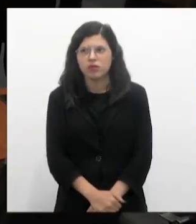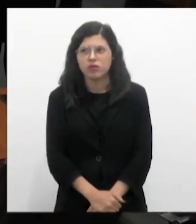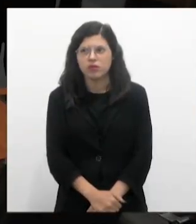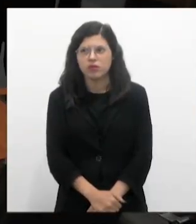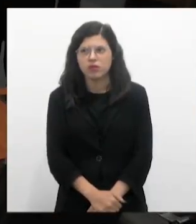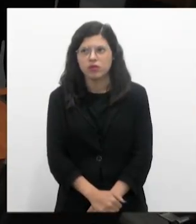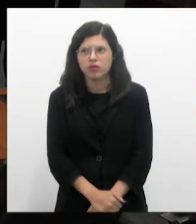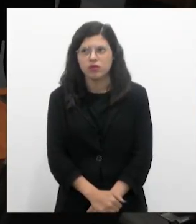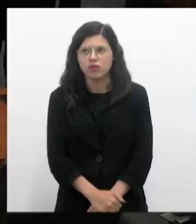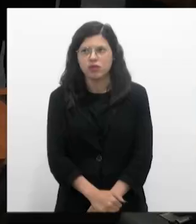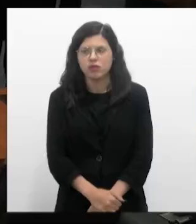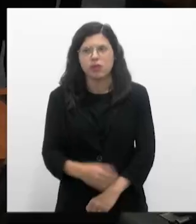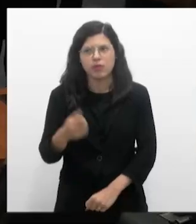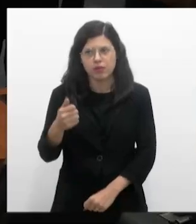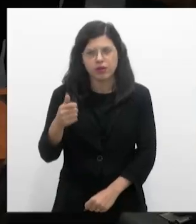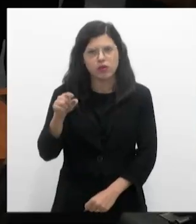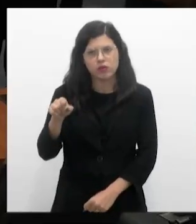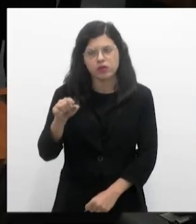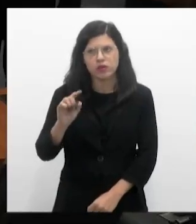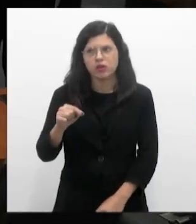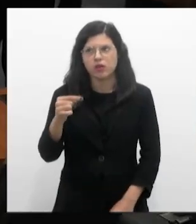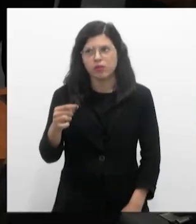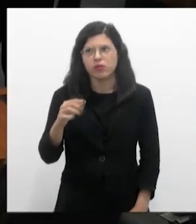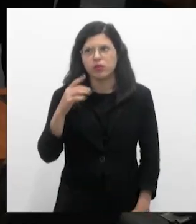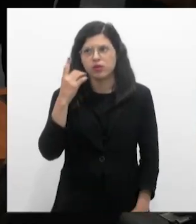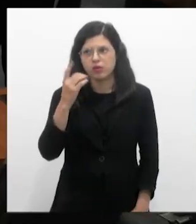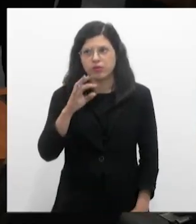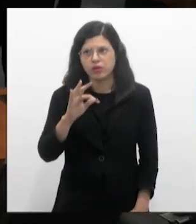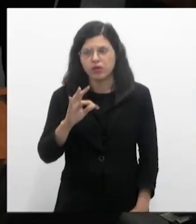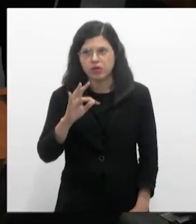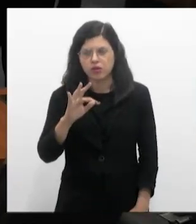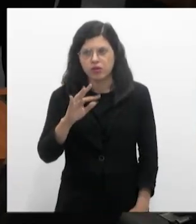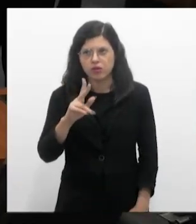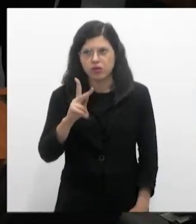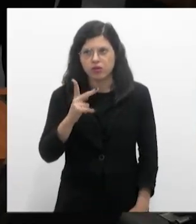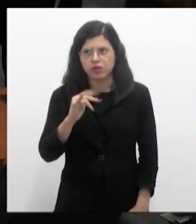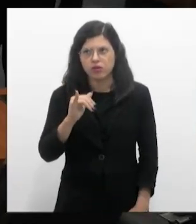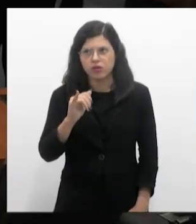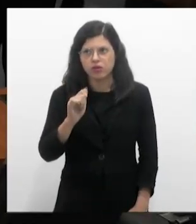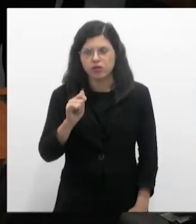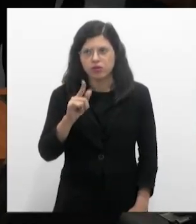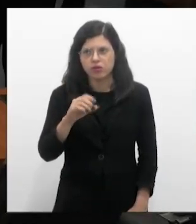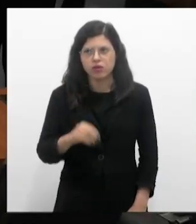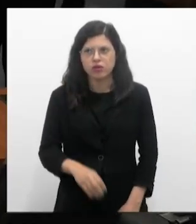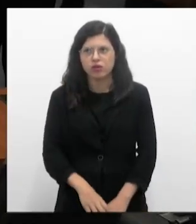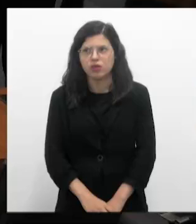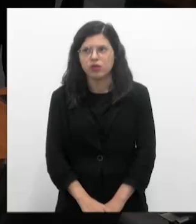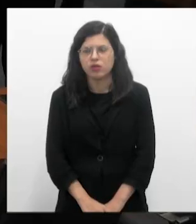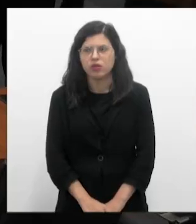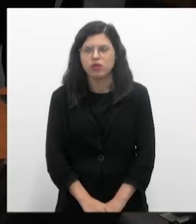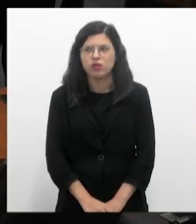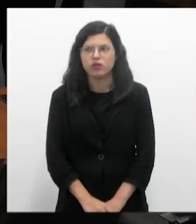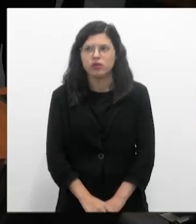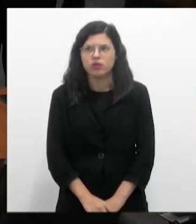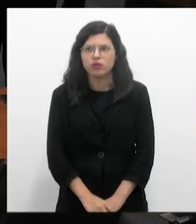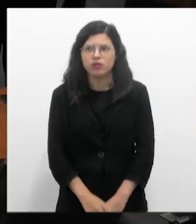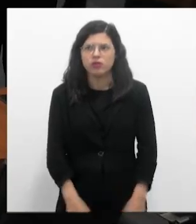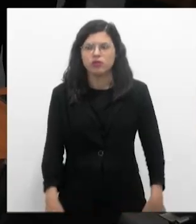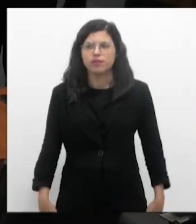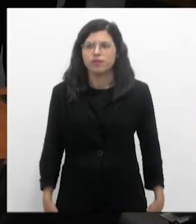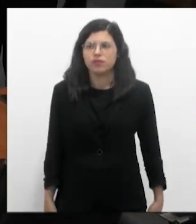mas depois está o Tiago Rangel. Você cede para ele? Isso. O deputado então, com a palavra, o deputado Tiago Rangel.